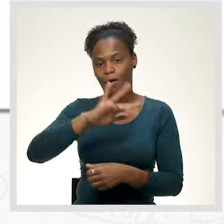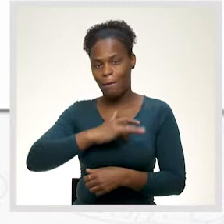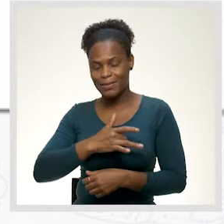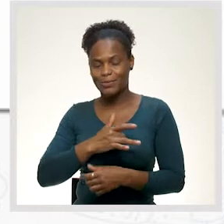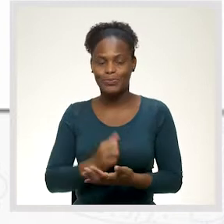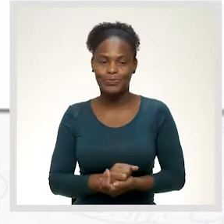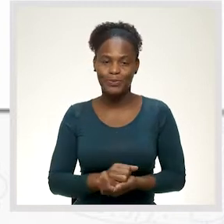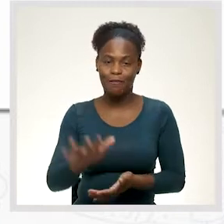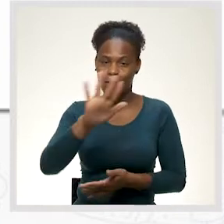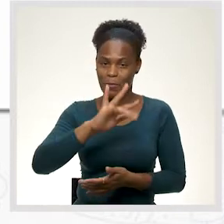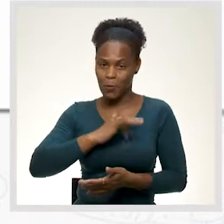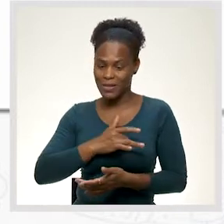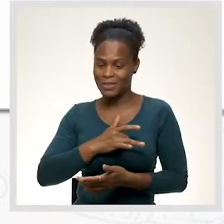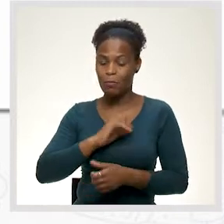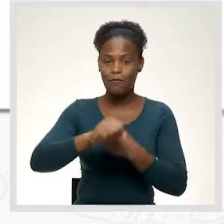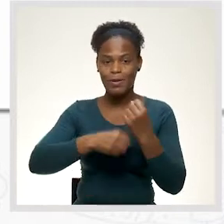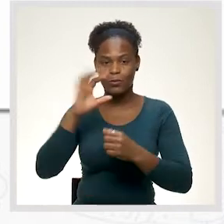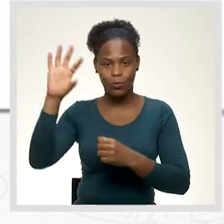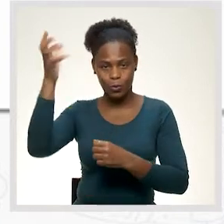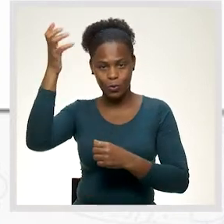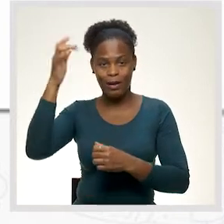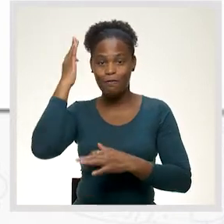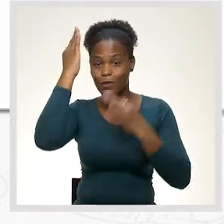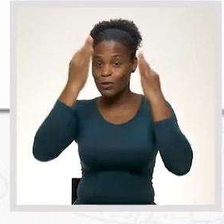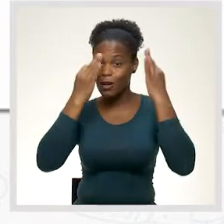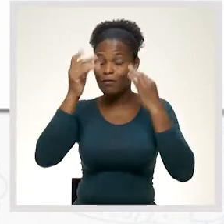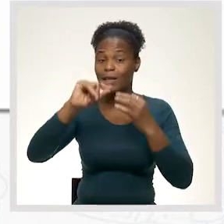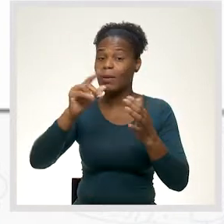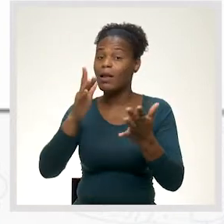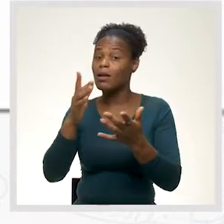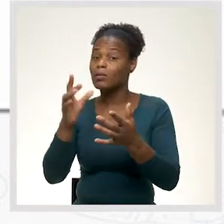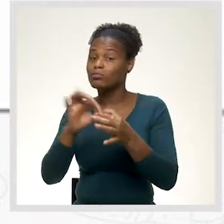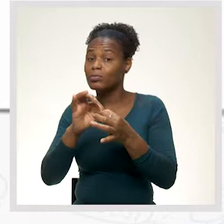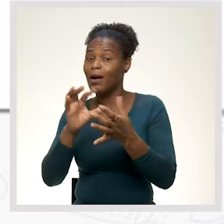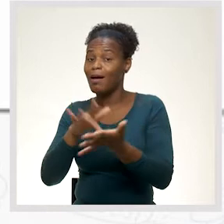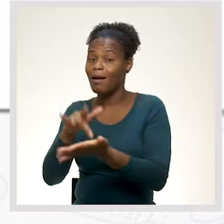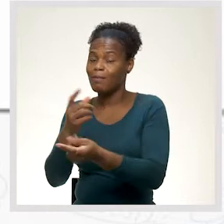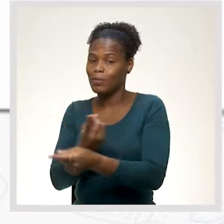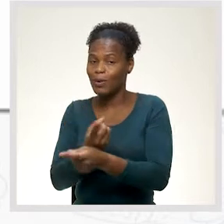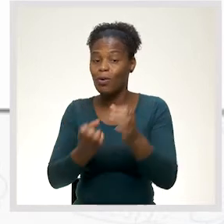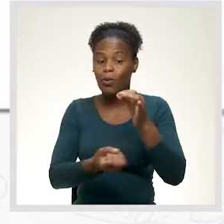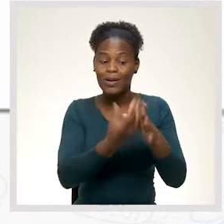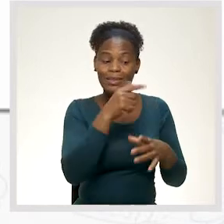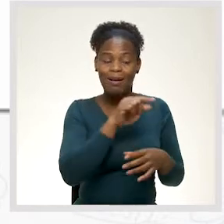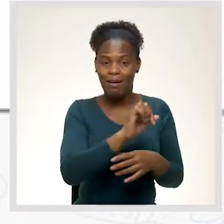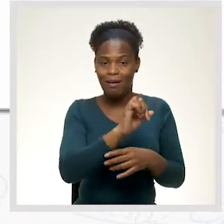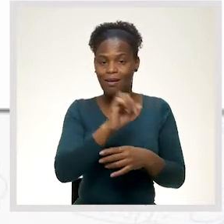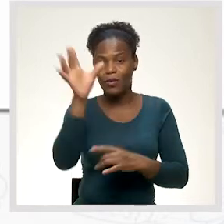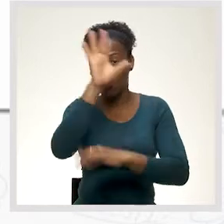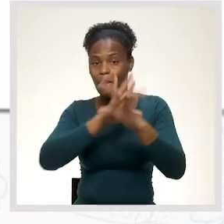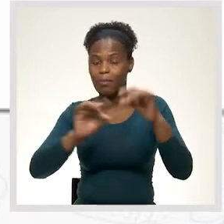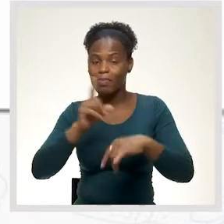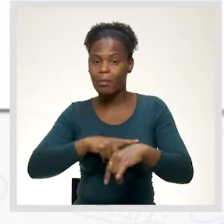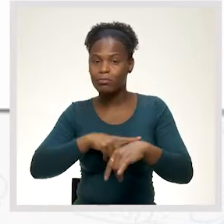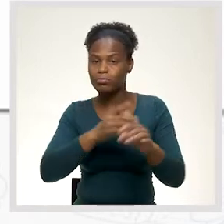O romantismo foi um movimento cultural, filosófico e literário que surgiu na Europa no intervalo temporal